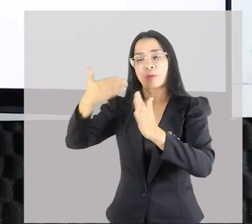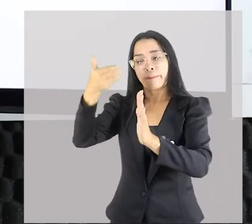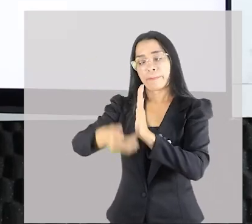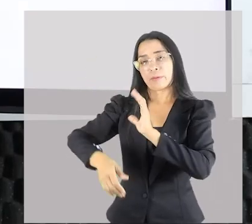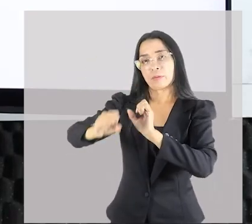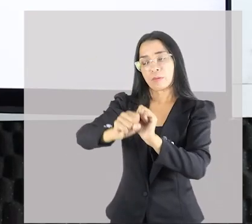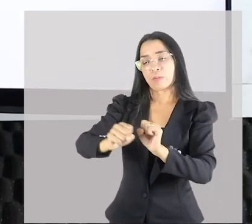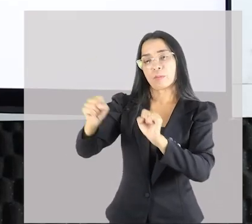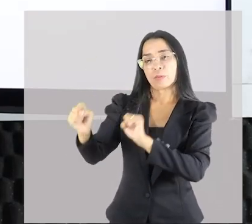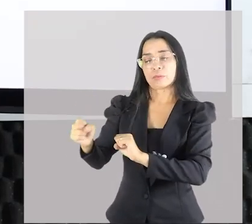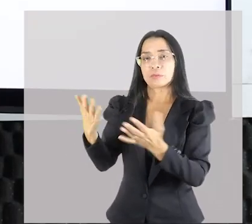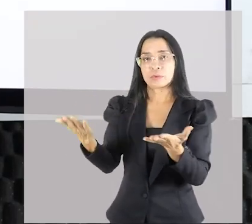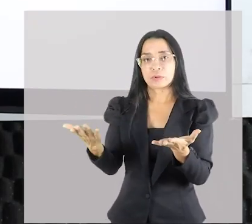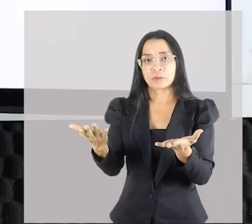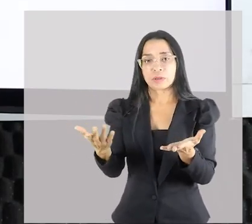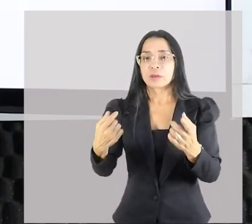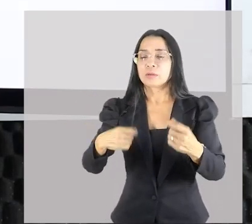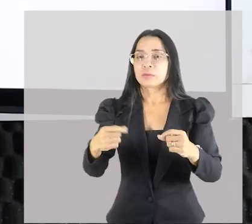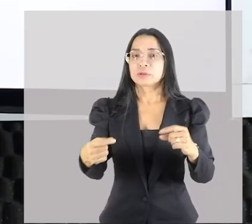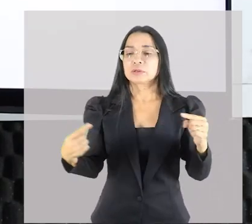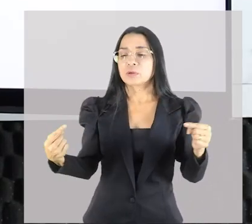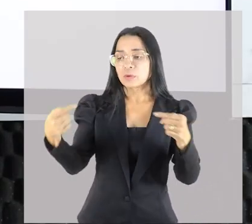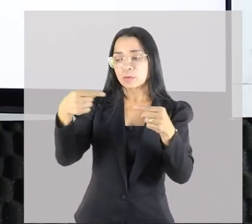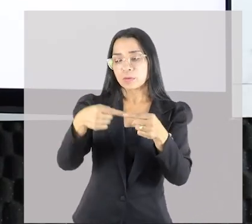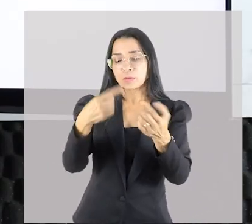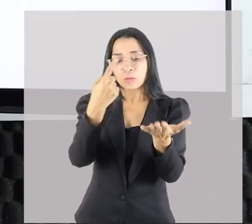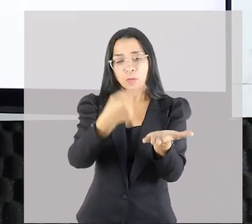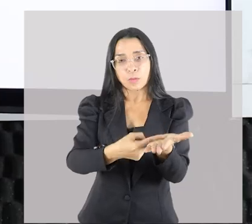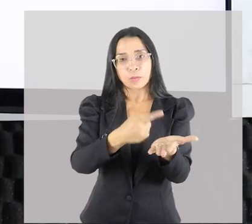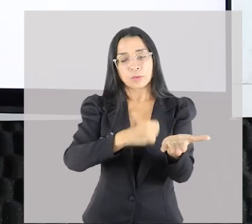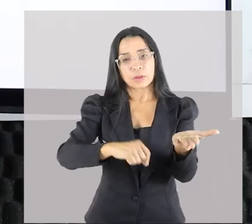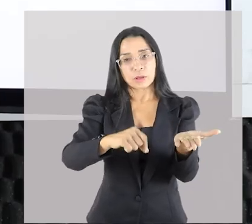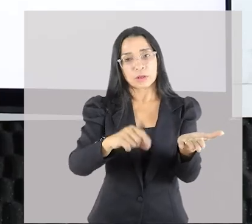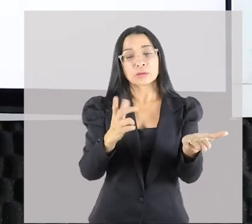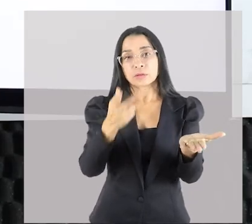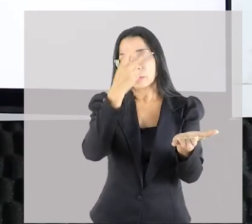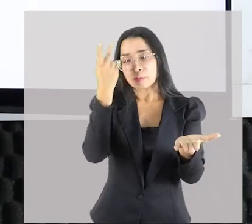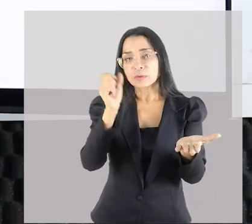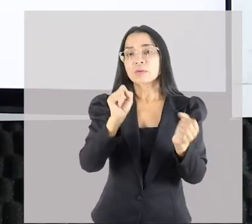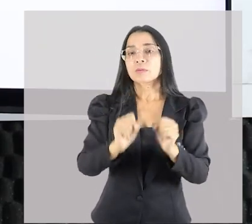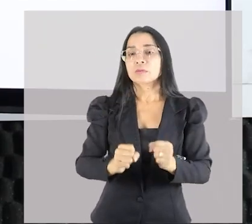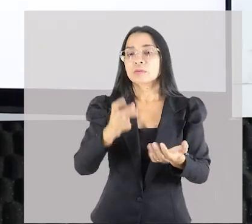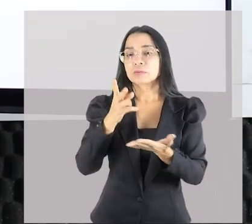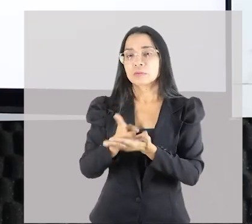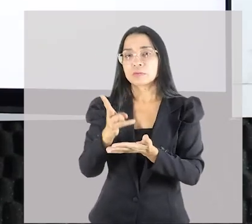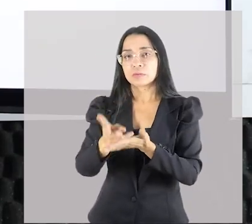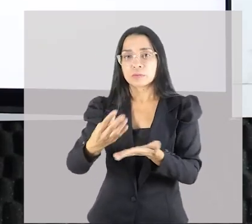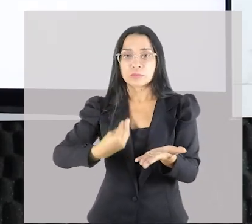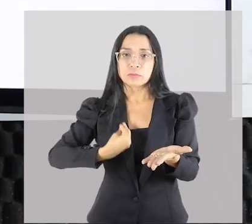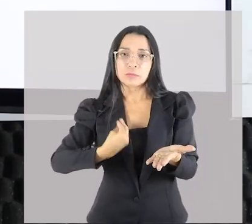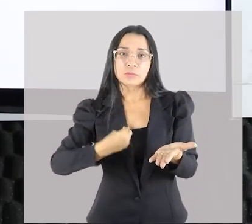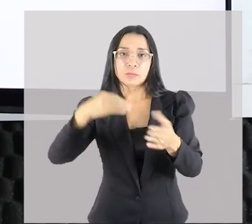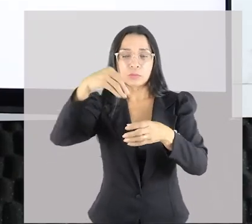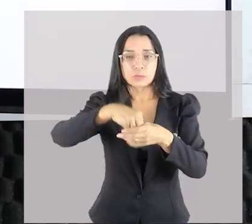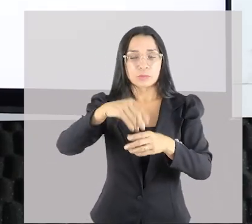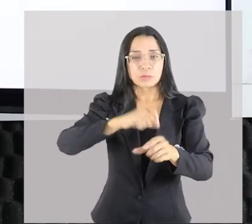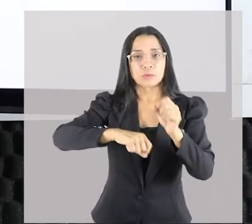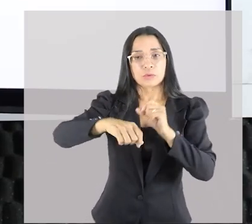ser necessário um acordo entre estes, para que alguém possa continuar sobrevivendo dentro